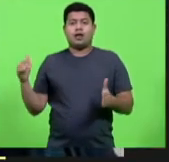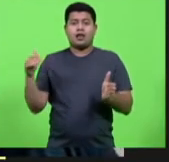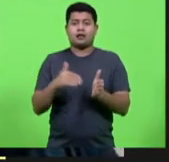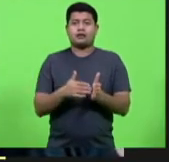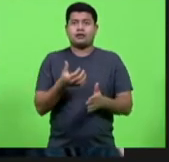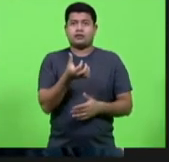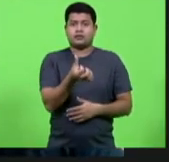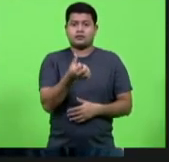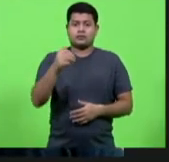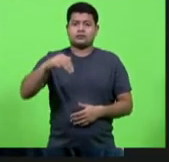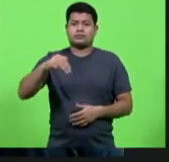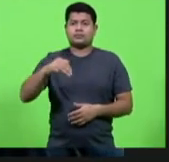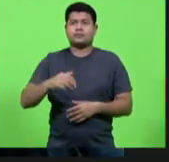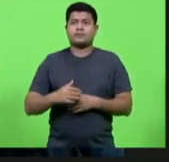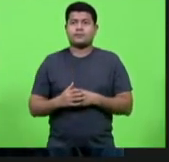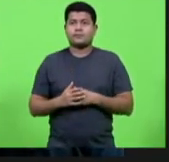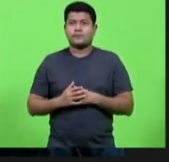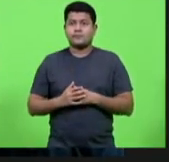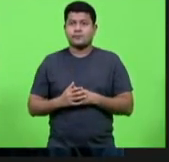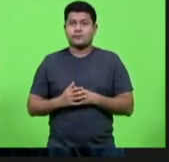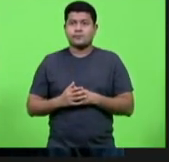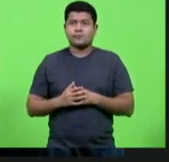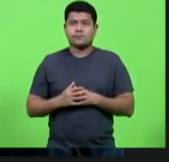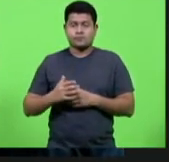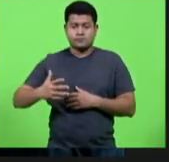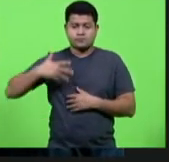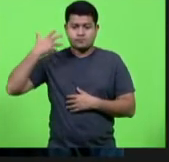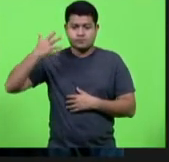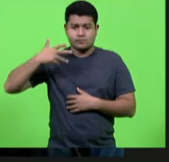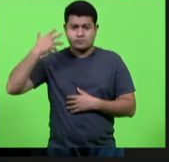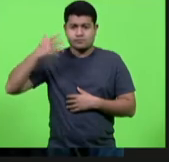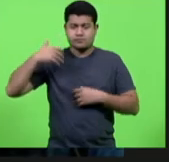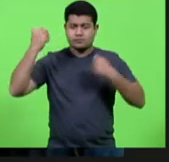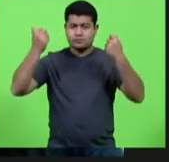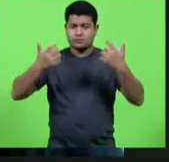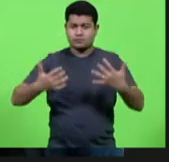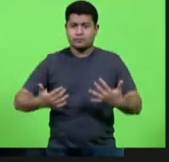6 minutos para a sua manifestação.